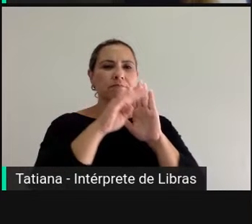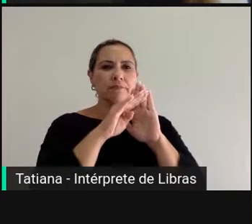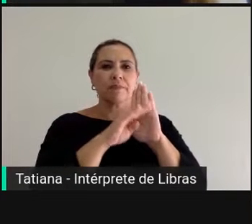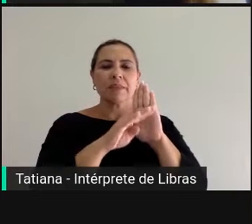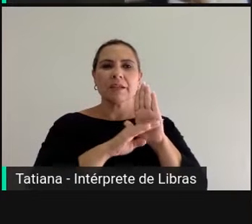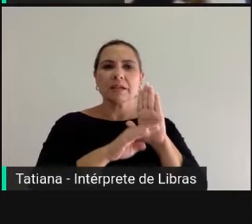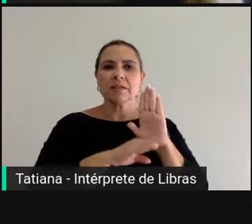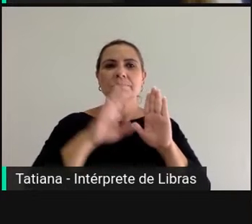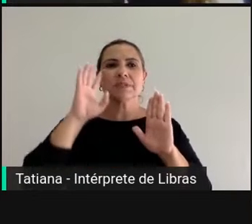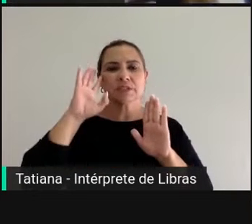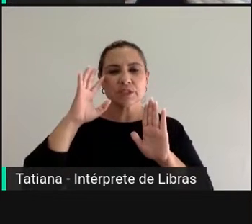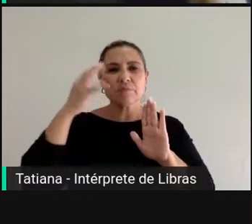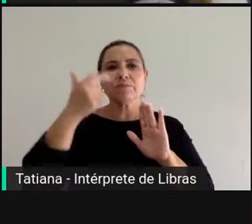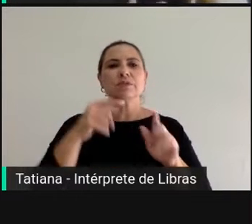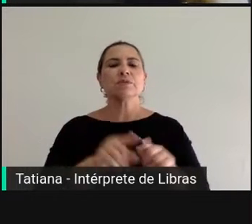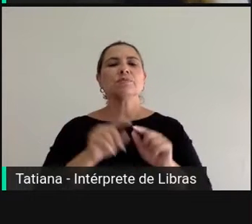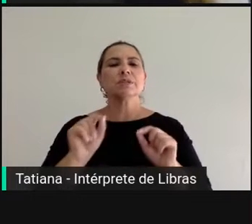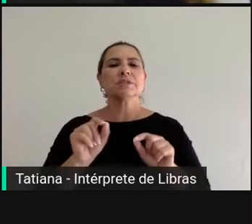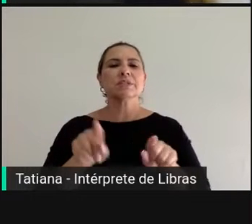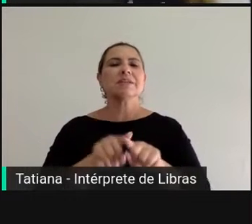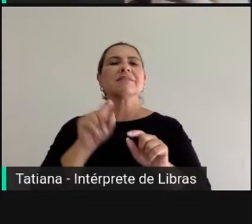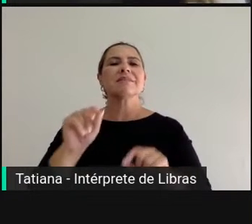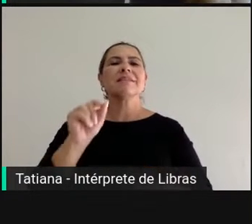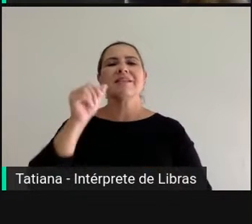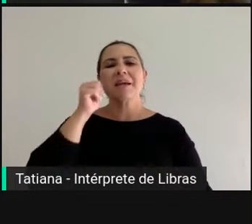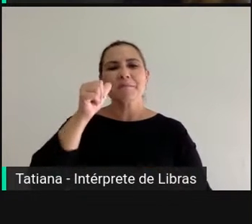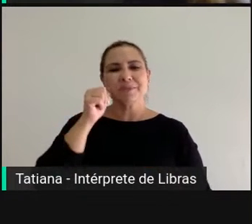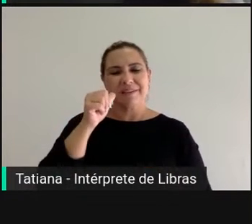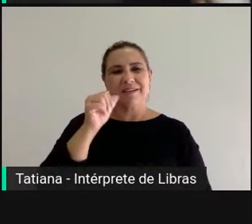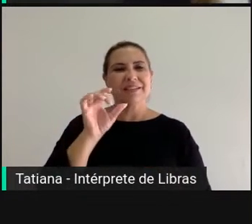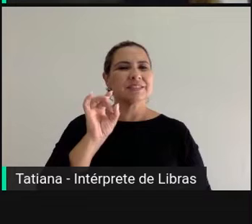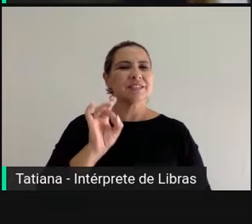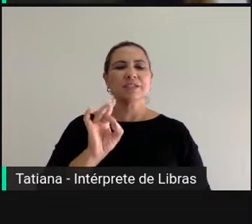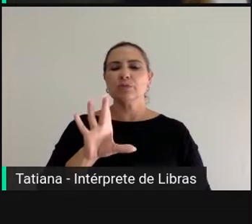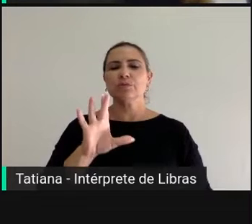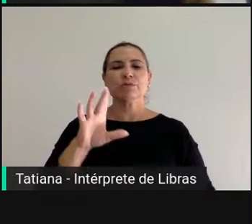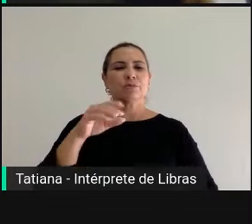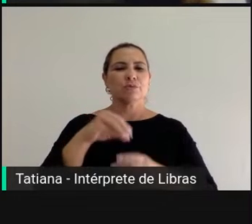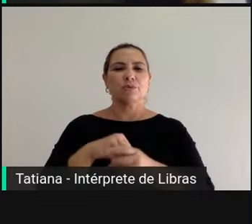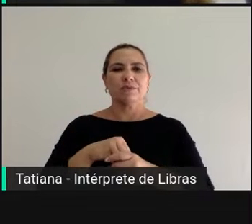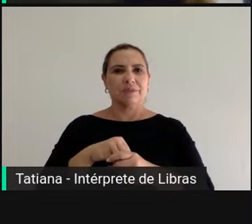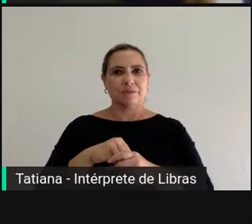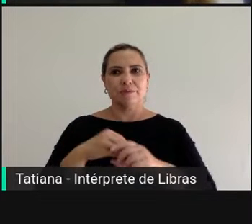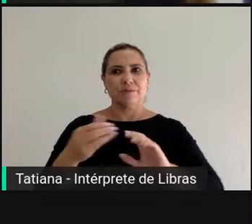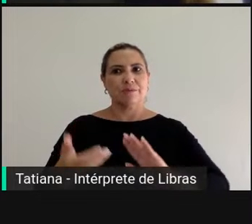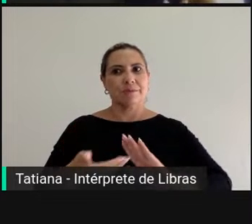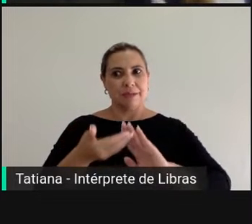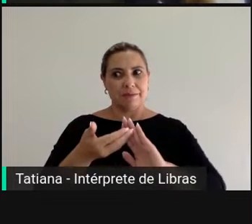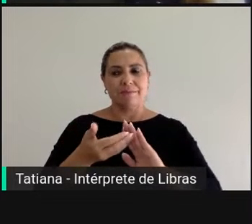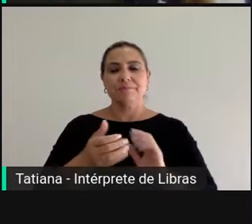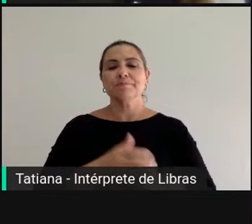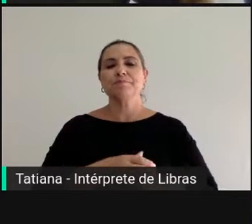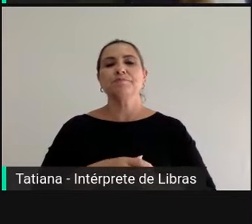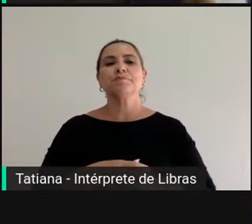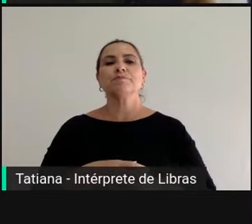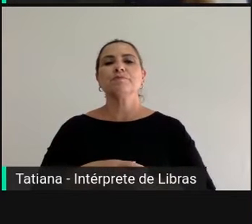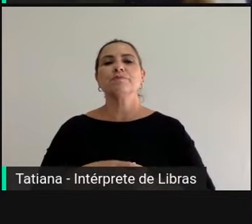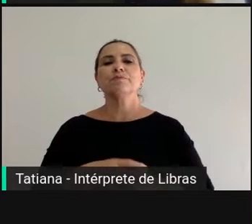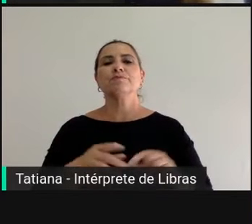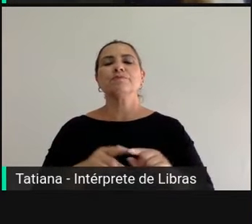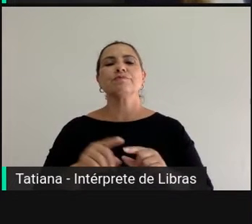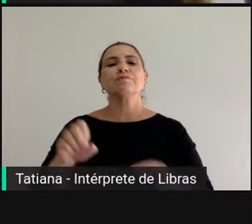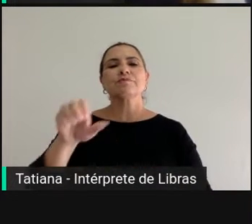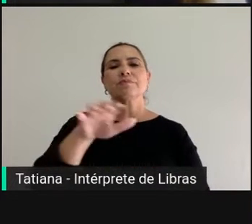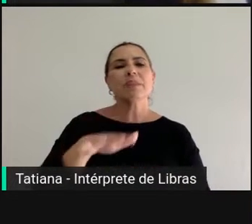de decisão, as mulheres são minoritárias, não apenas dentro do parlamento. No mapa das mulheres